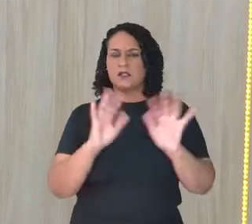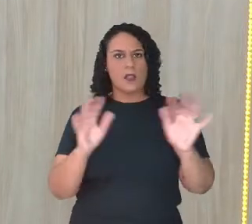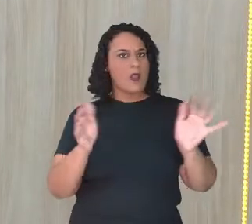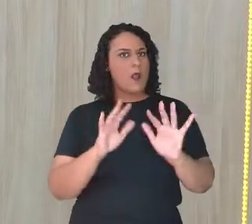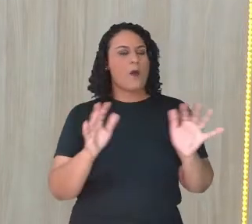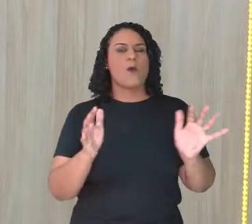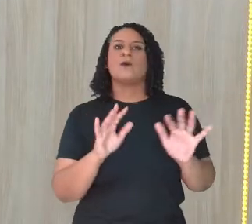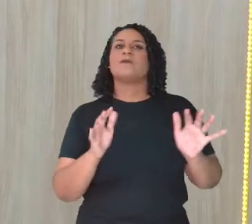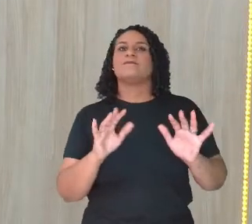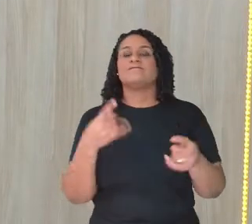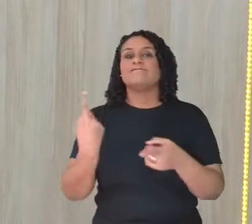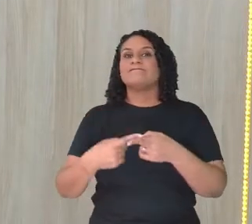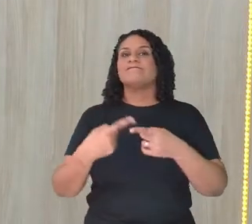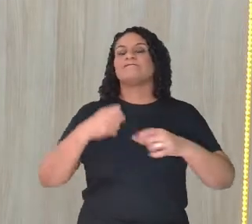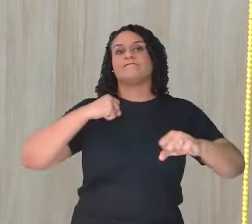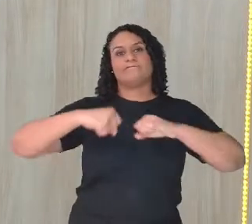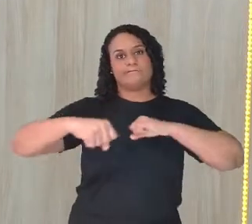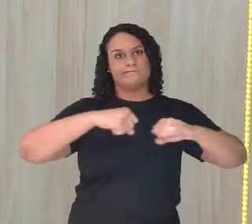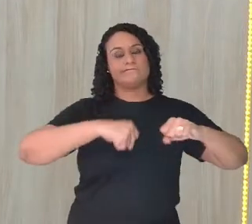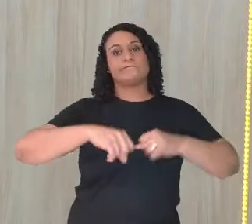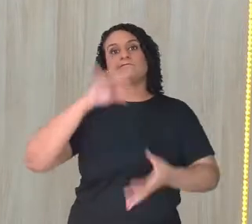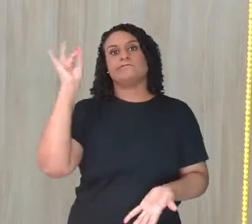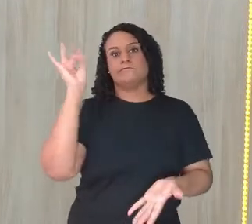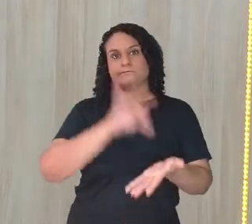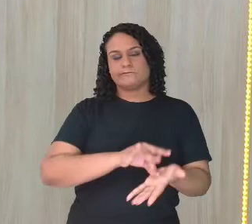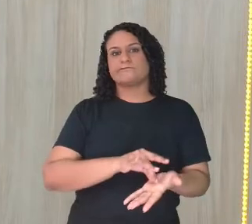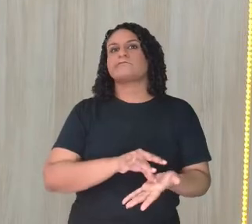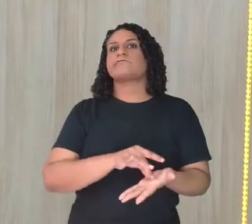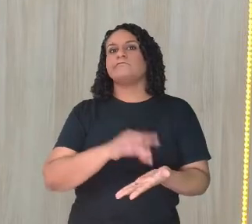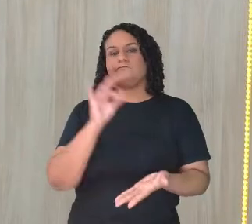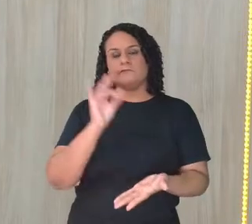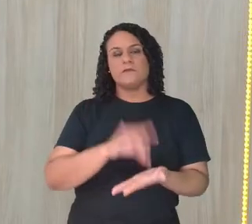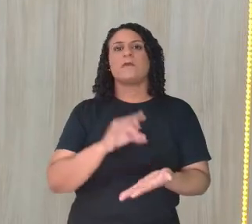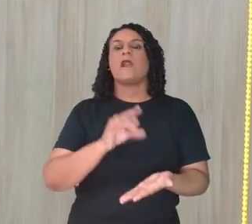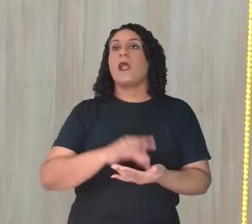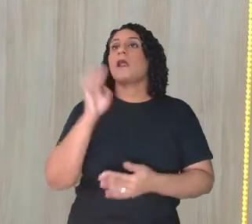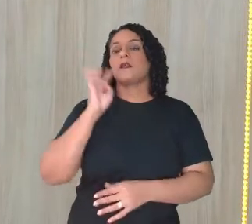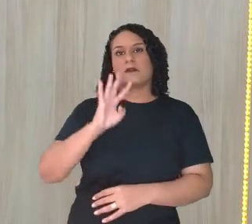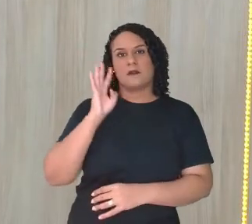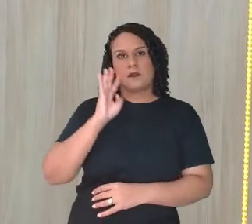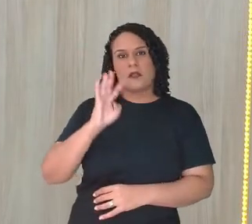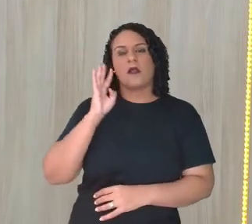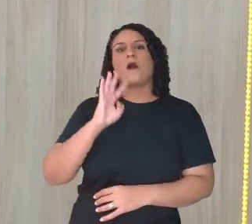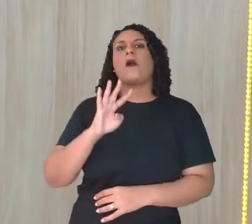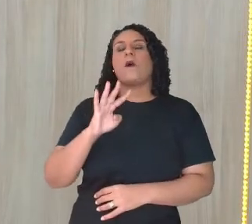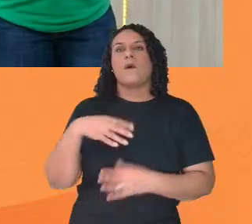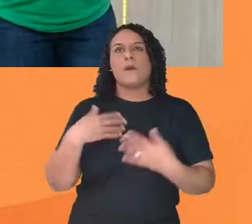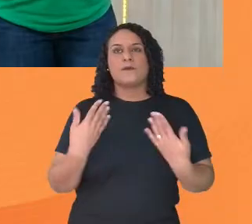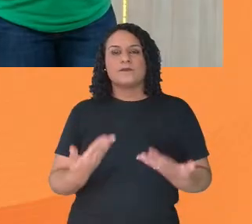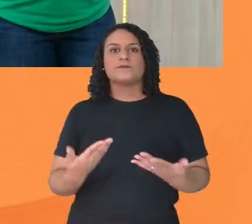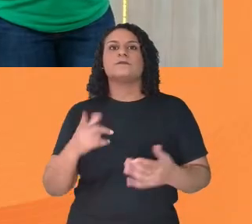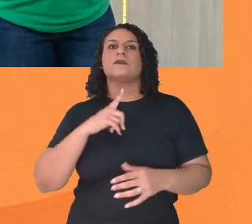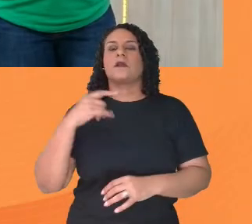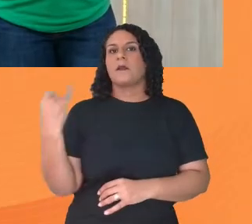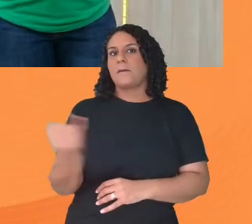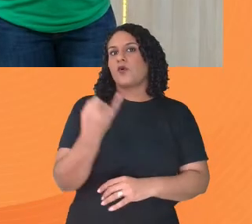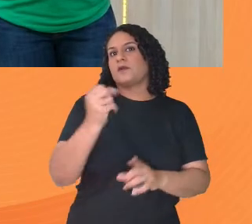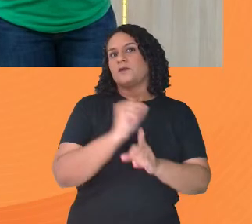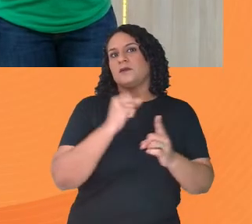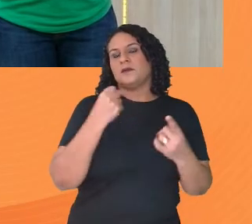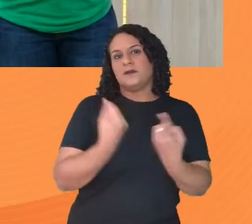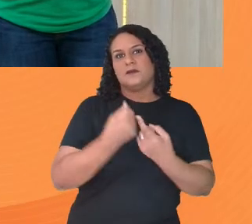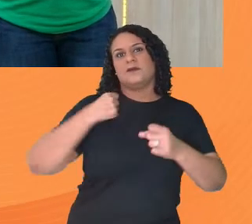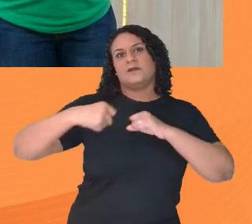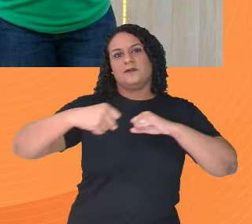pessoal, porque debate mesmo é muito, muito legal, né? Traz aí a importância social do